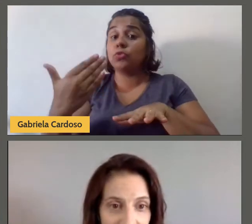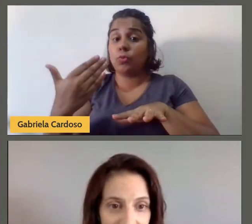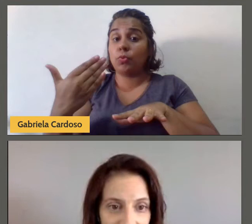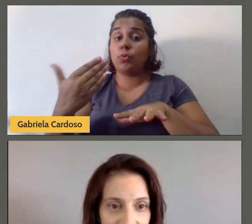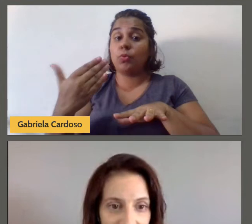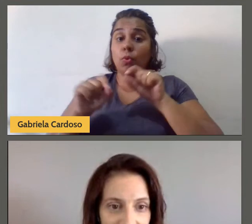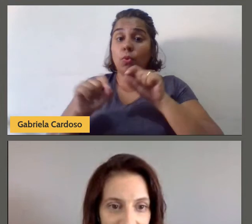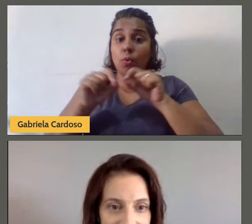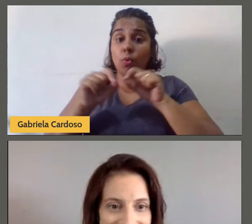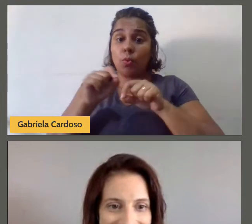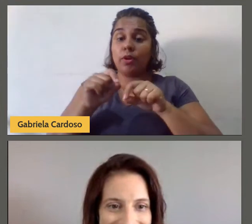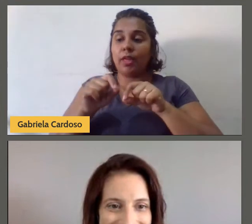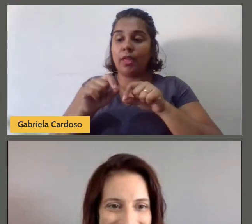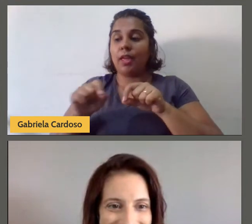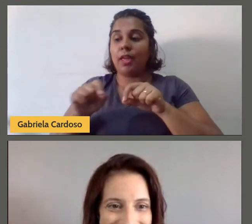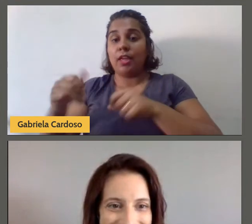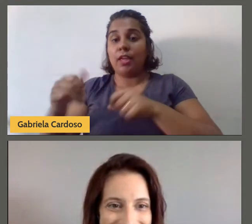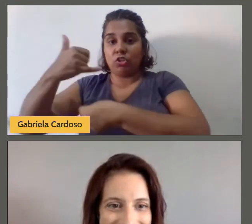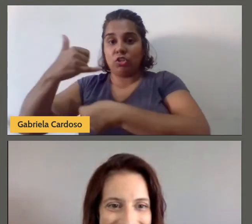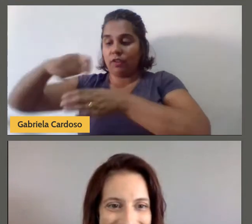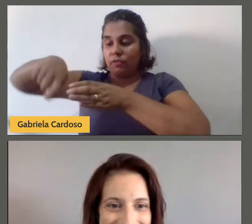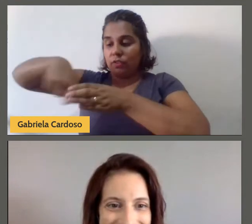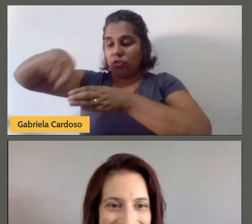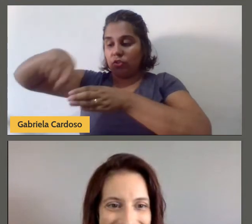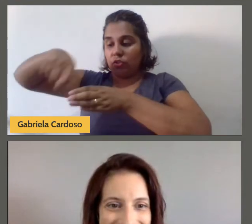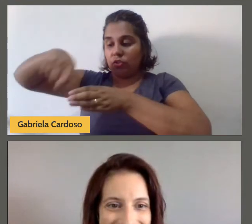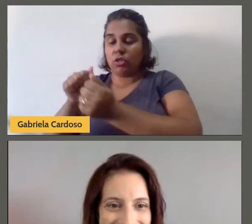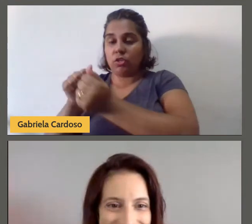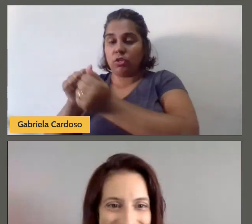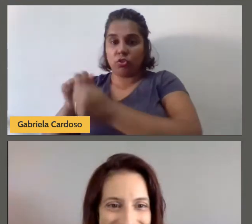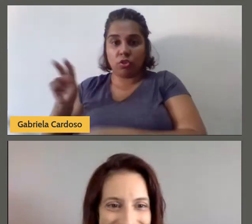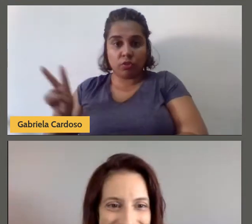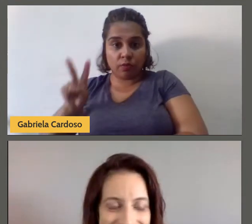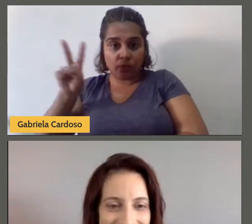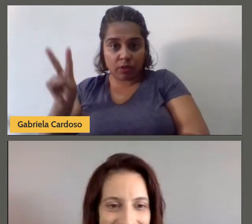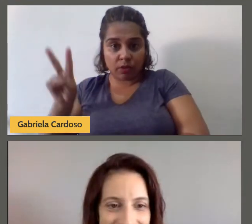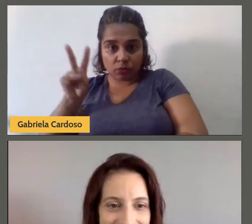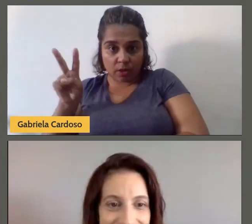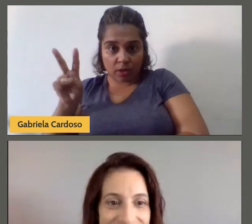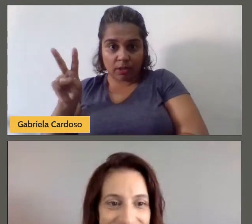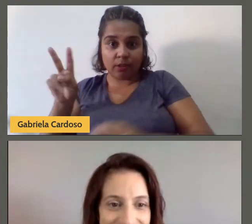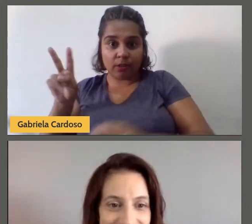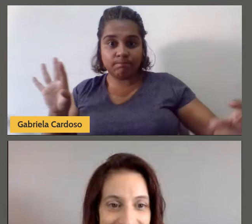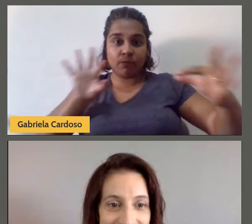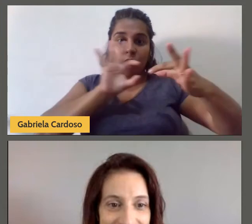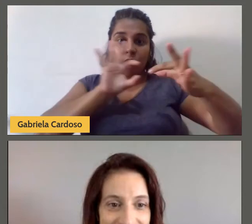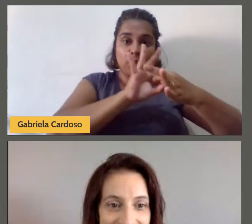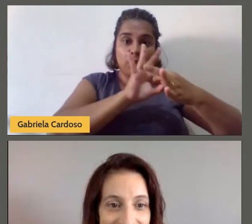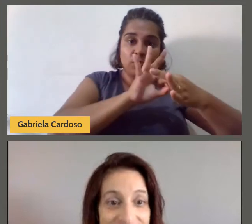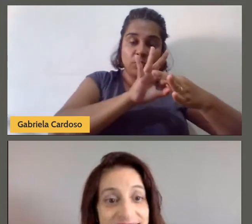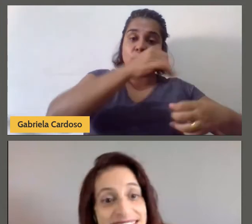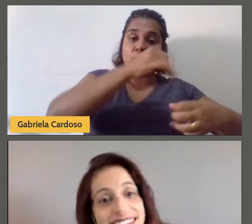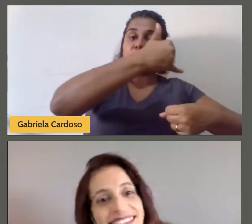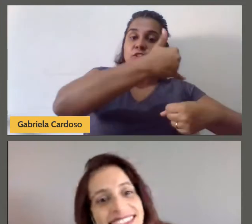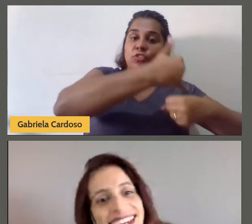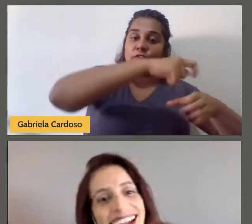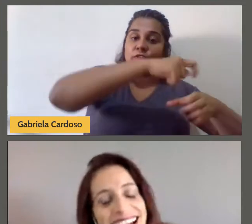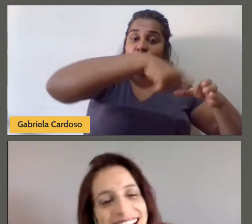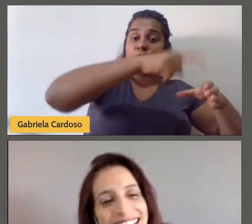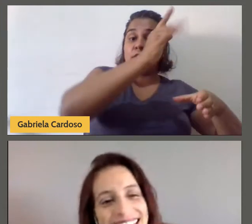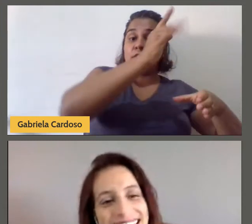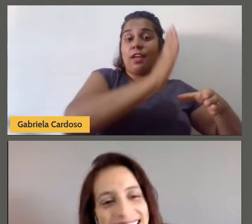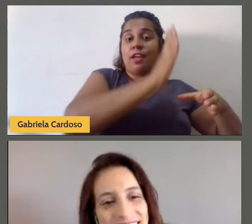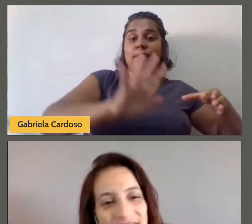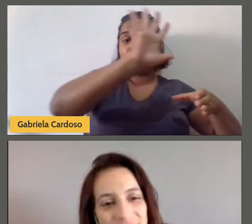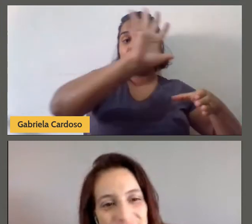cozinha venezuelanos capacitados com os chefes desses restaurantes, para juntos os chefes venezuelanos ensinarem a receita da